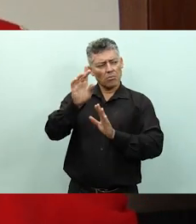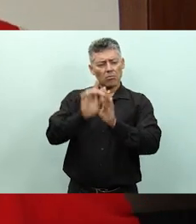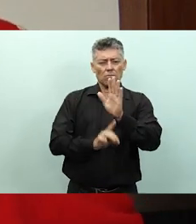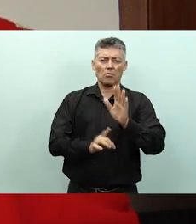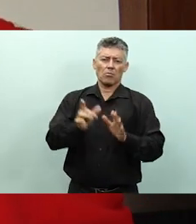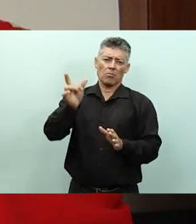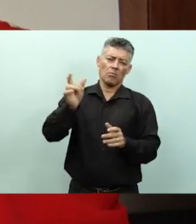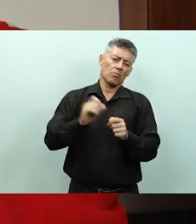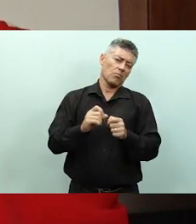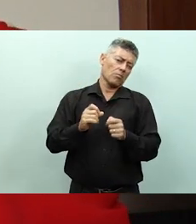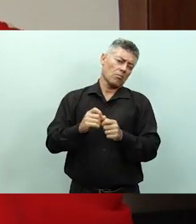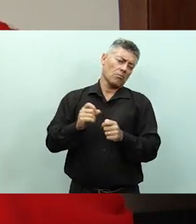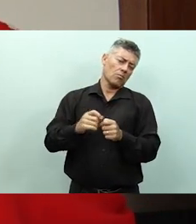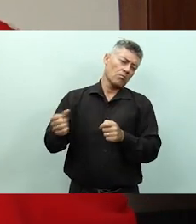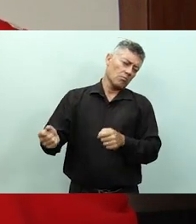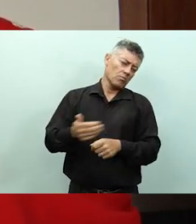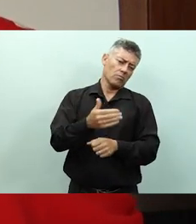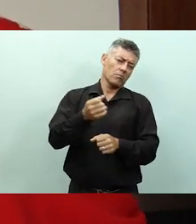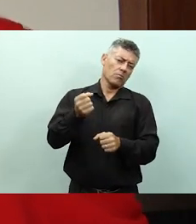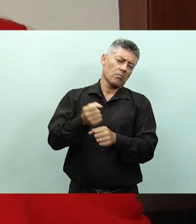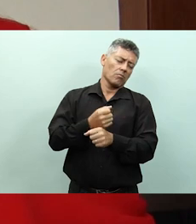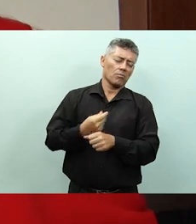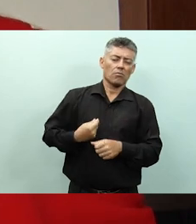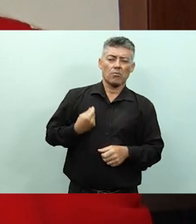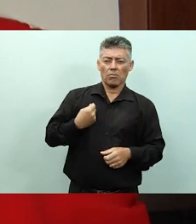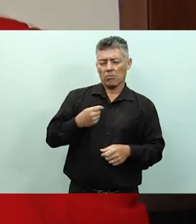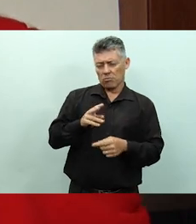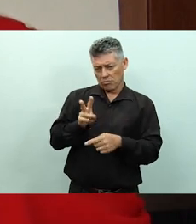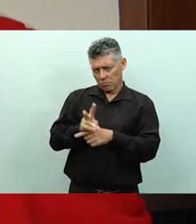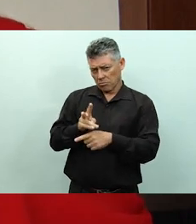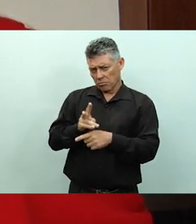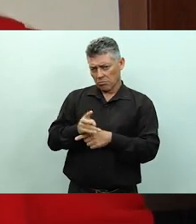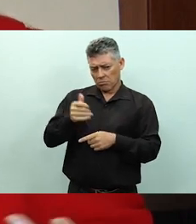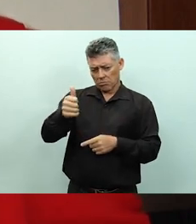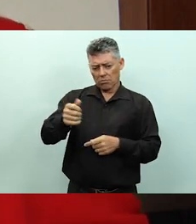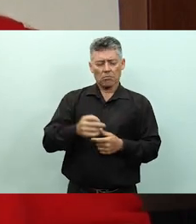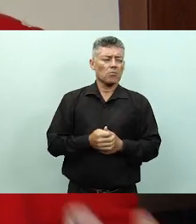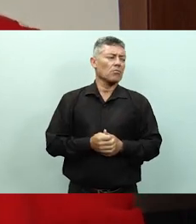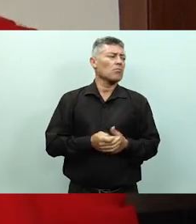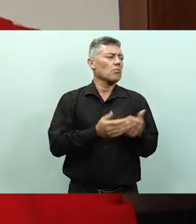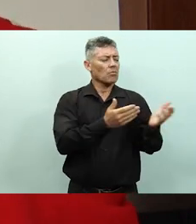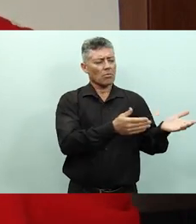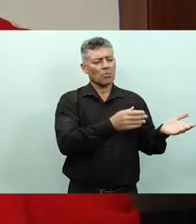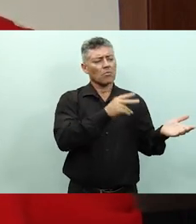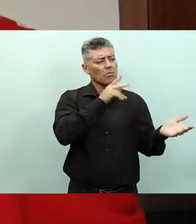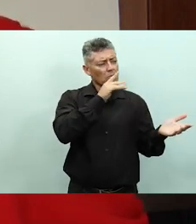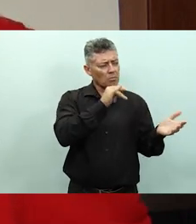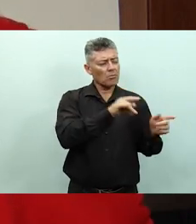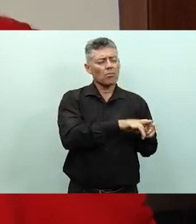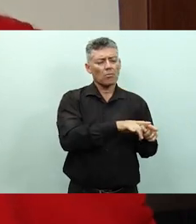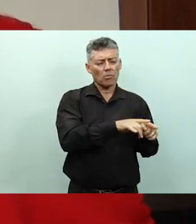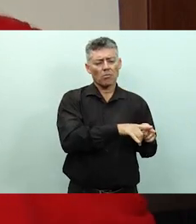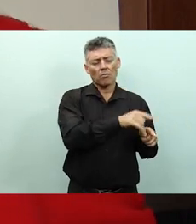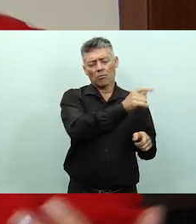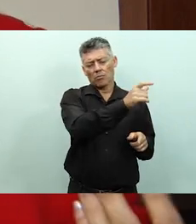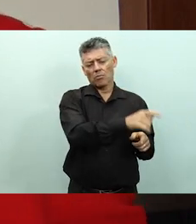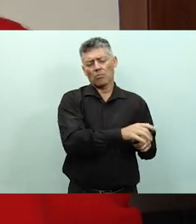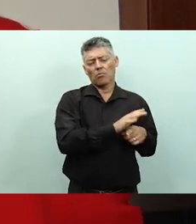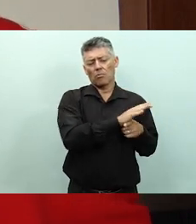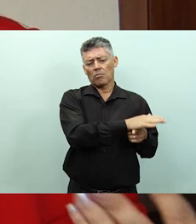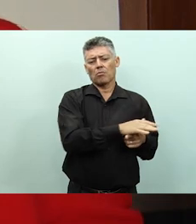de refazer a vida dela, né? A gente deu todo o apoio a ela, como também demos todo o apoio ao nosso pai, né?